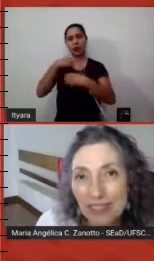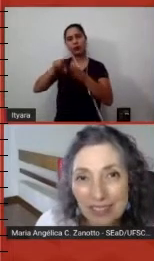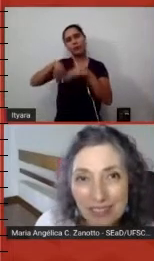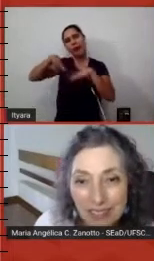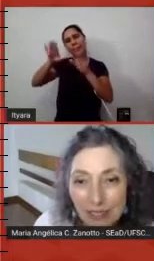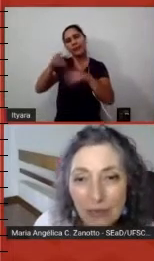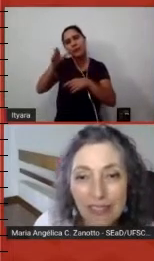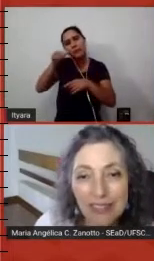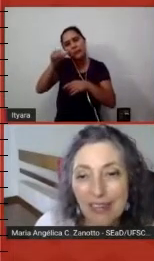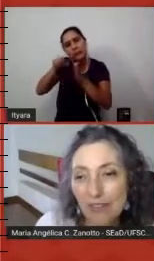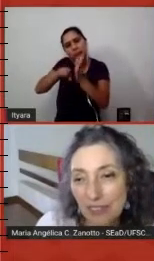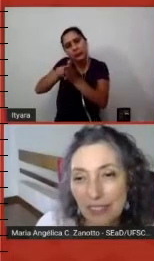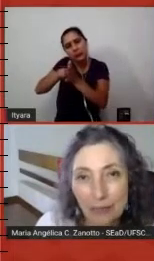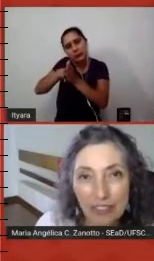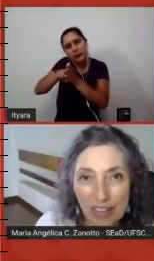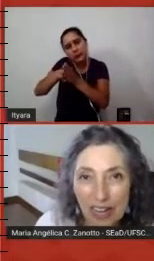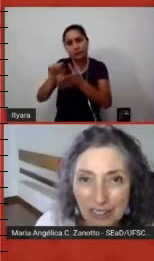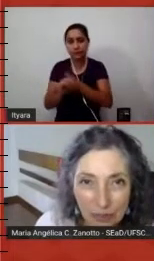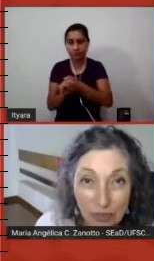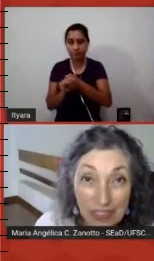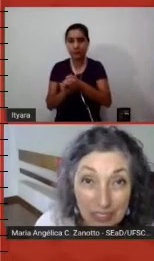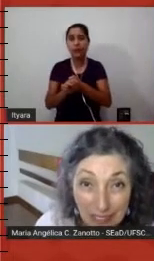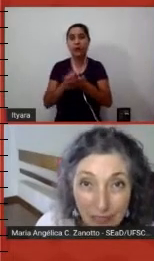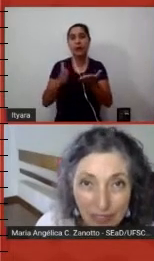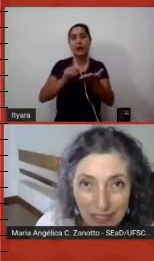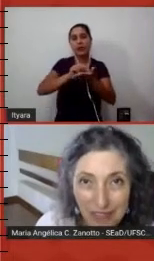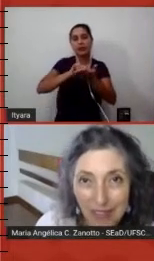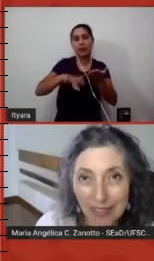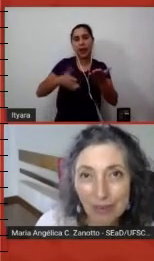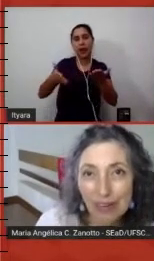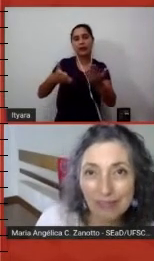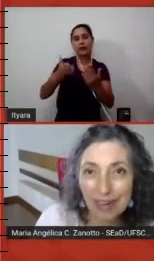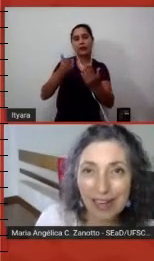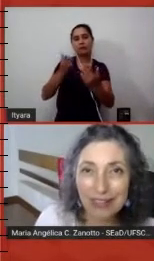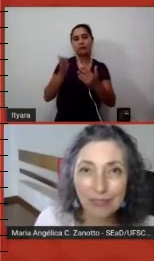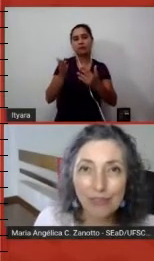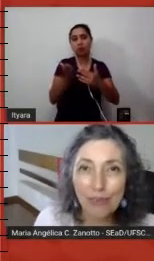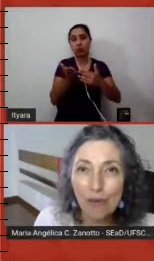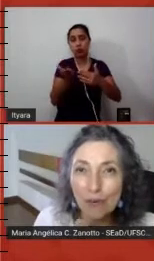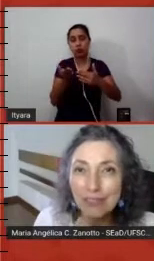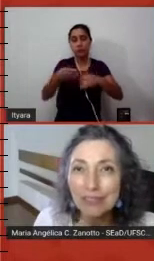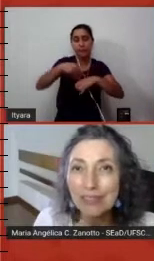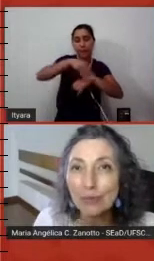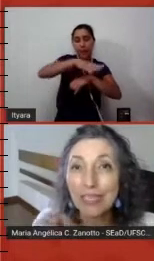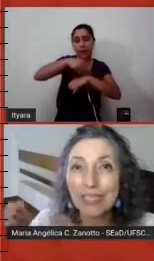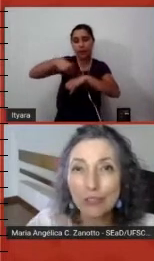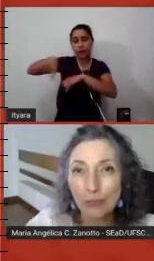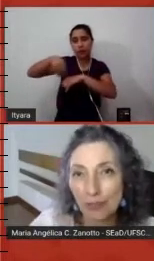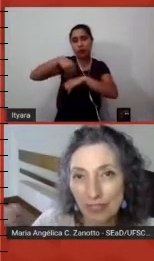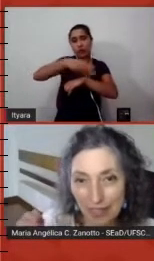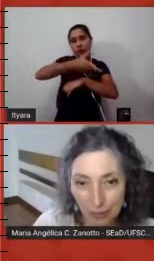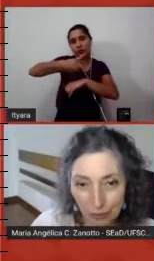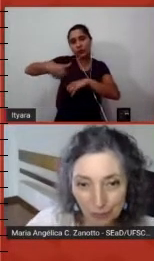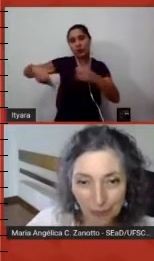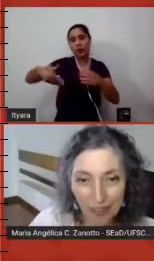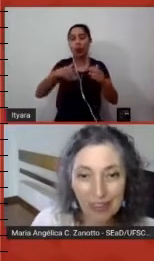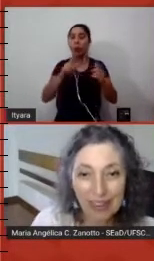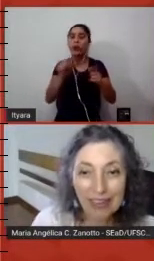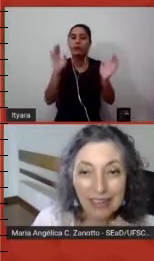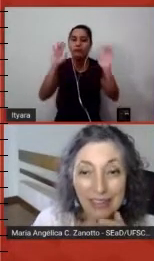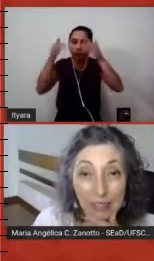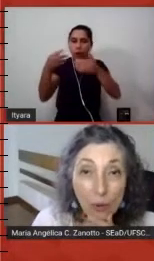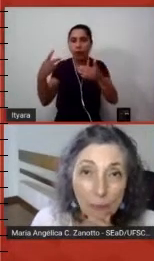propõe a priorização das tarefas intermediárias e sucessivas, né? Então ela traz um foco assim durante o